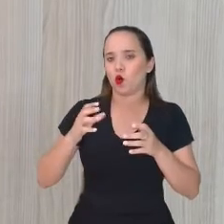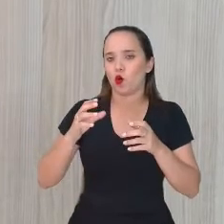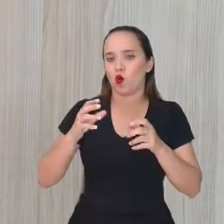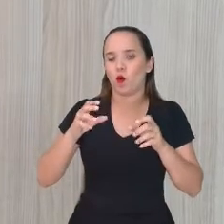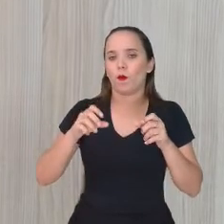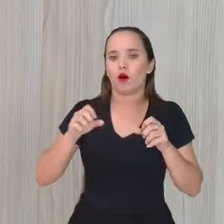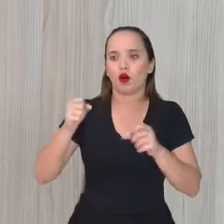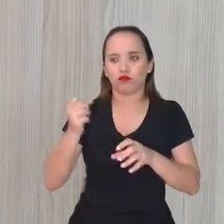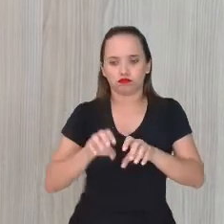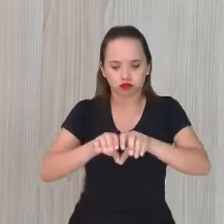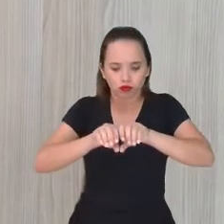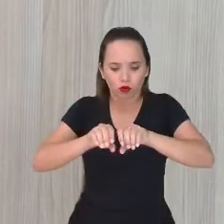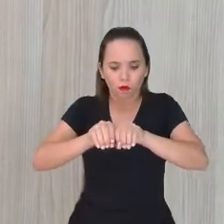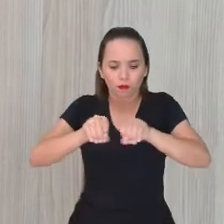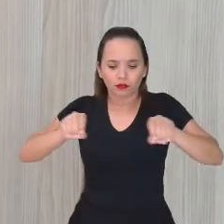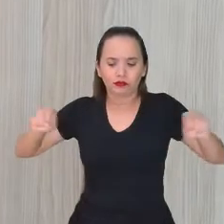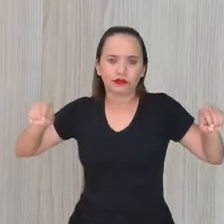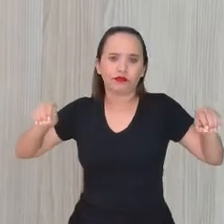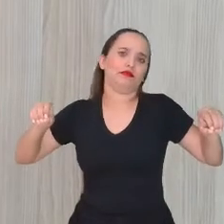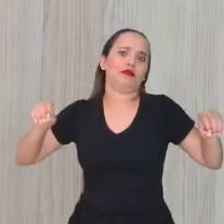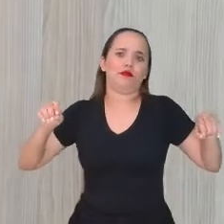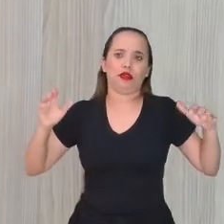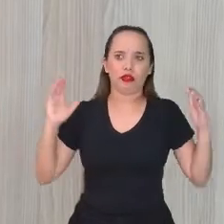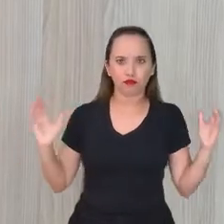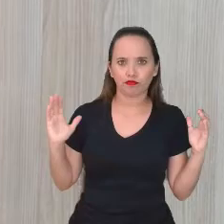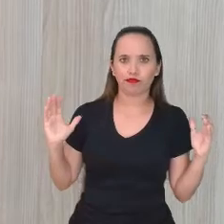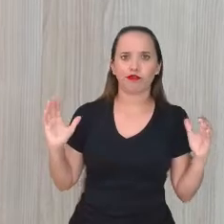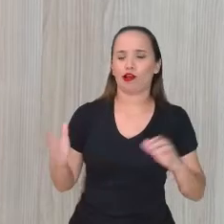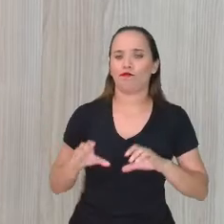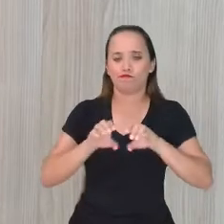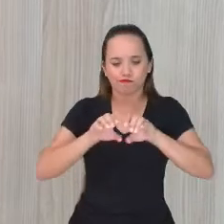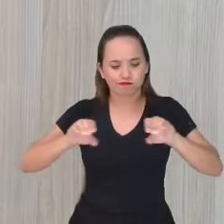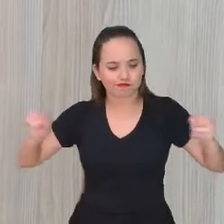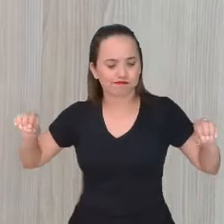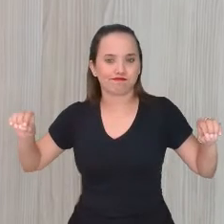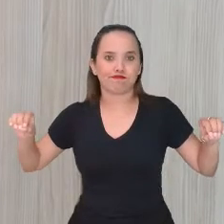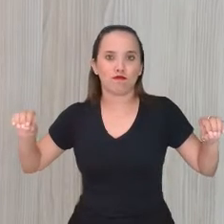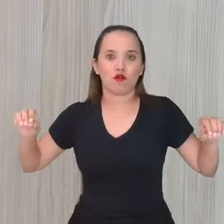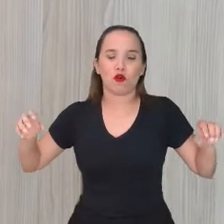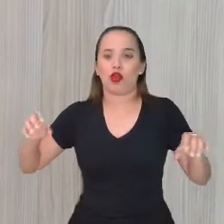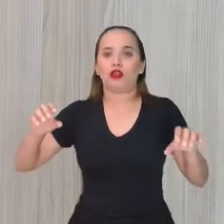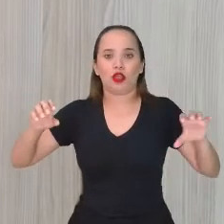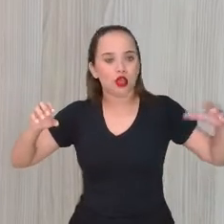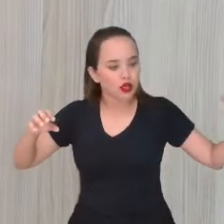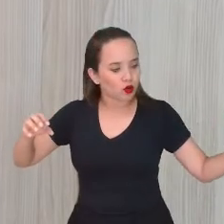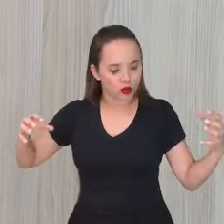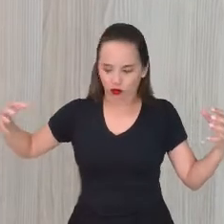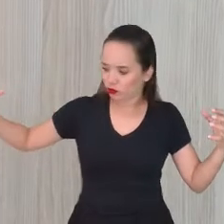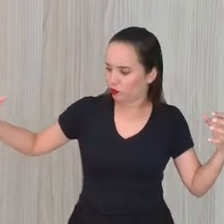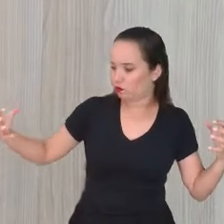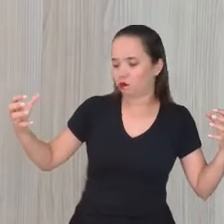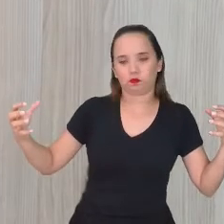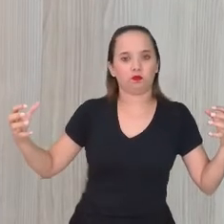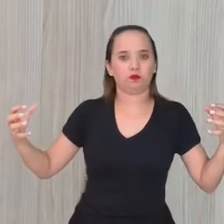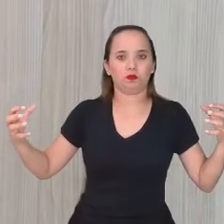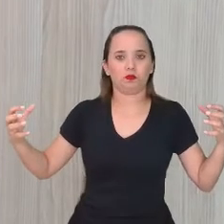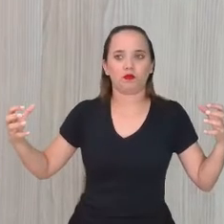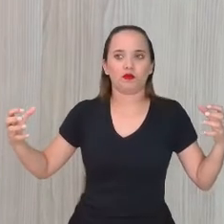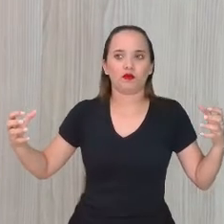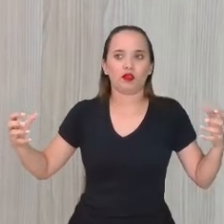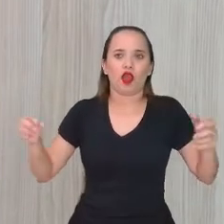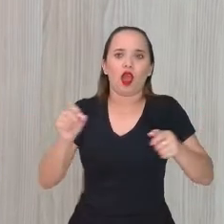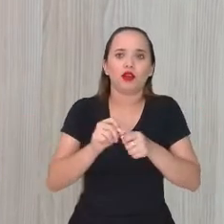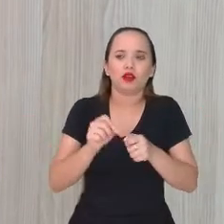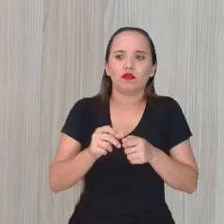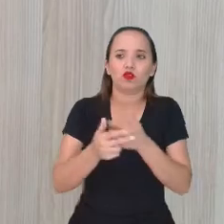né? Uma grande, né? Que deu para atender o que ele pretendia, né? E encaixou do bico no pau, né? Aí fez um negócio